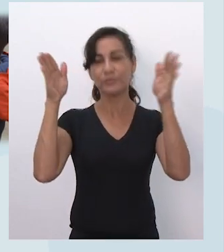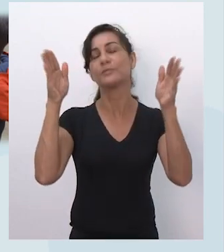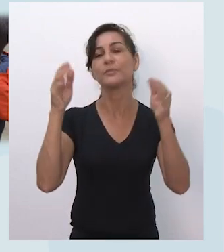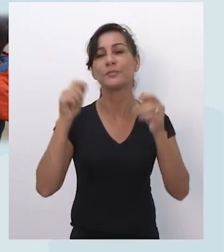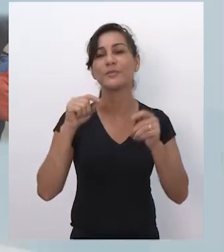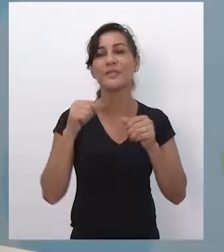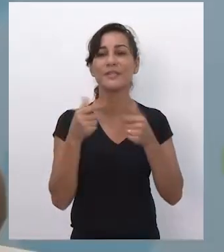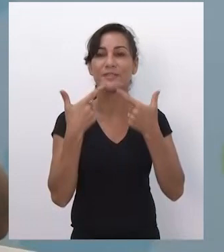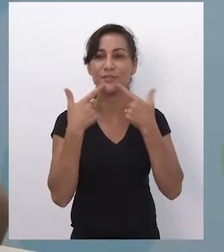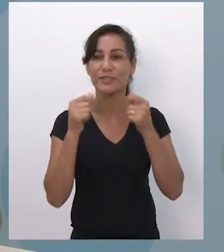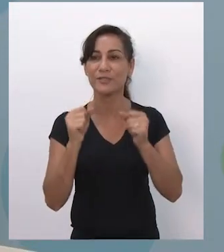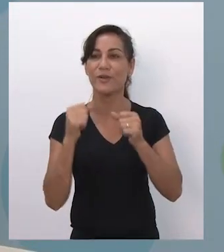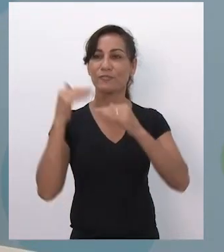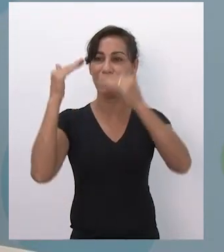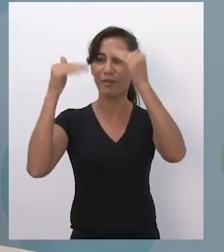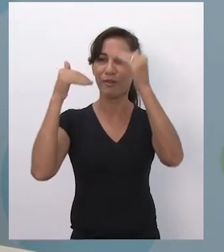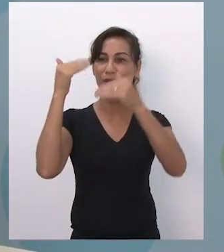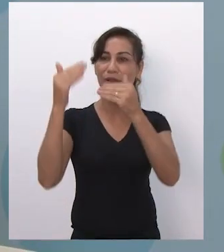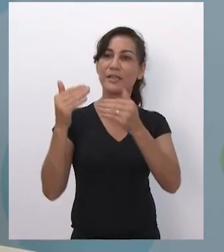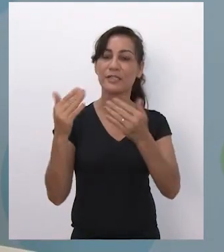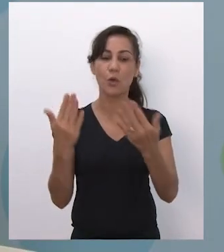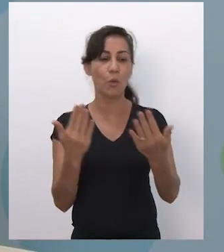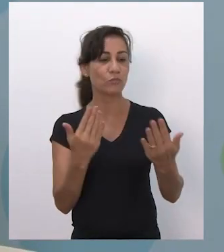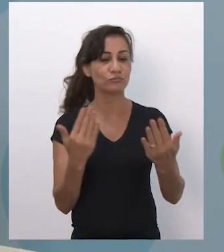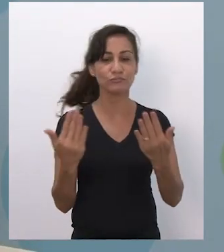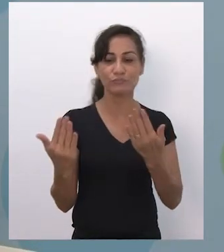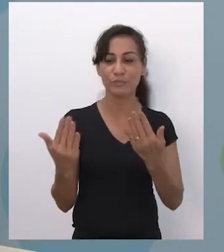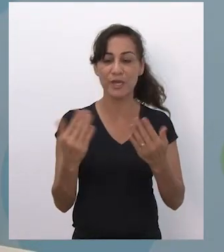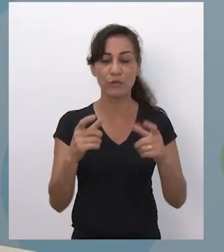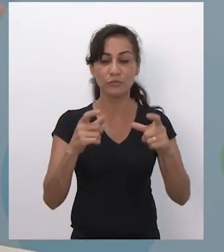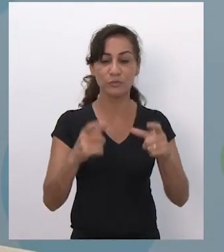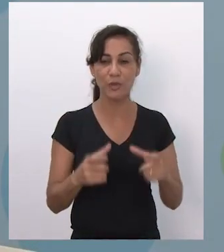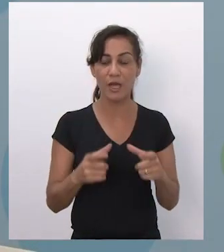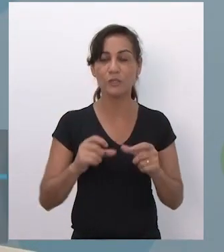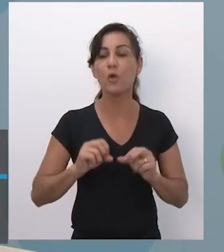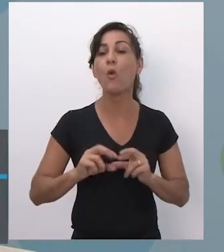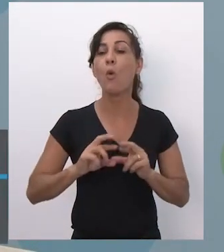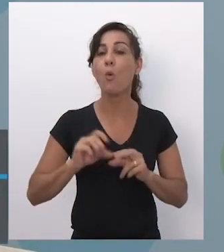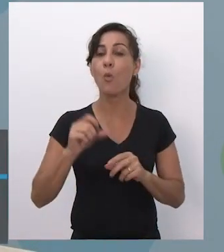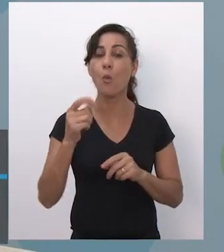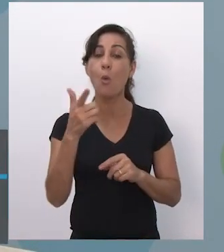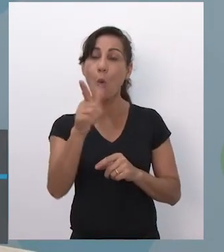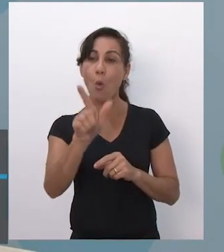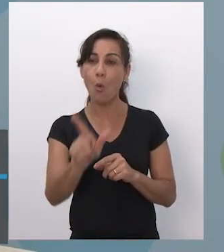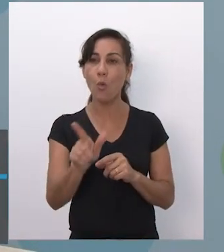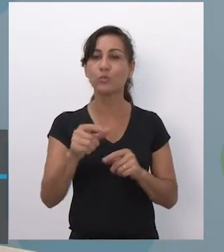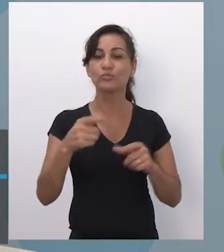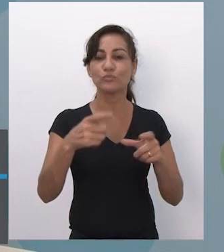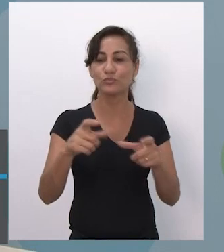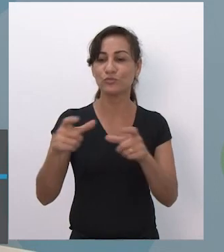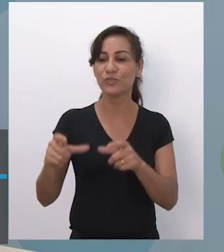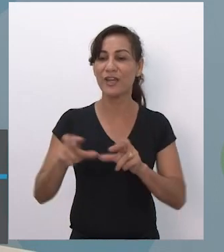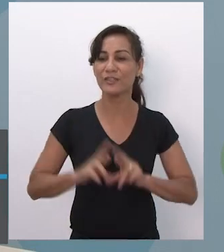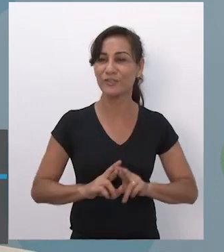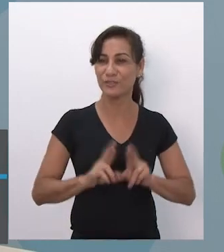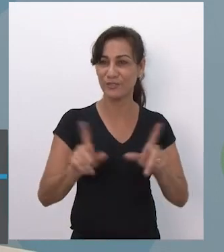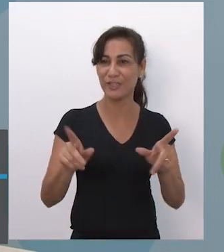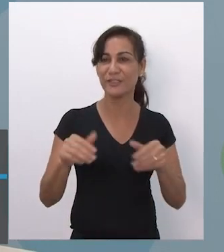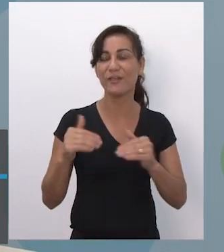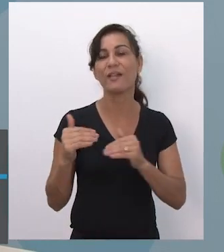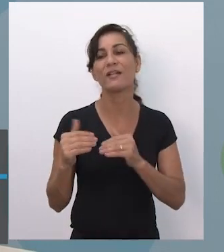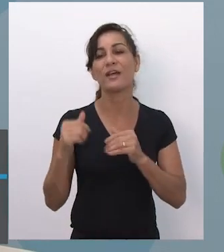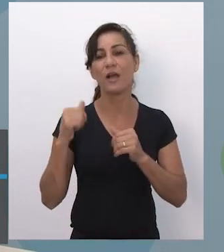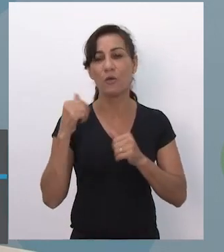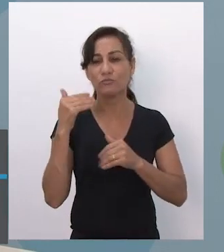né, ela consegue relacionar os espaços que ela conhece com outros espaços, interrelacionando, e aí, aos poucos, ela